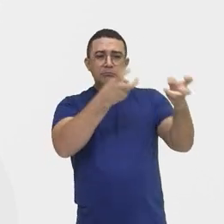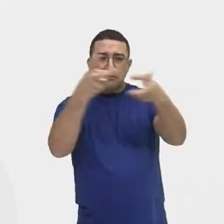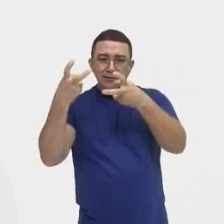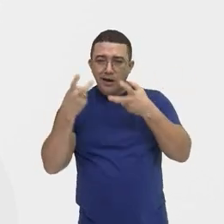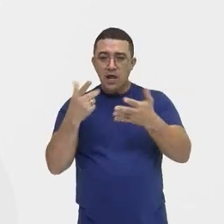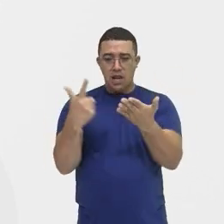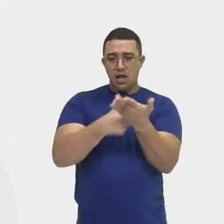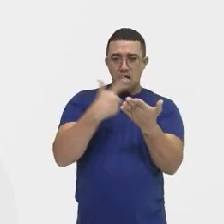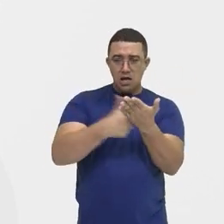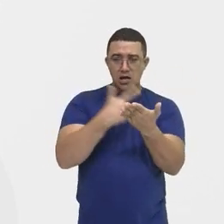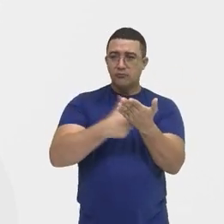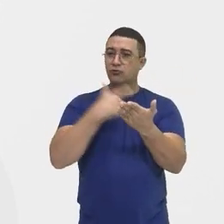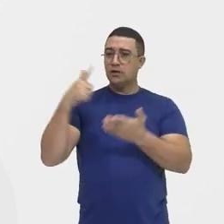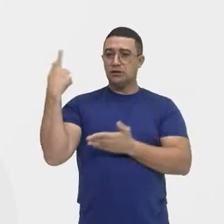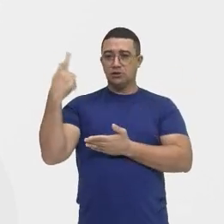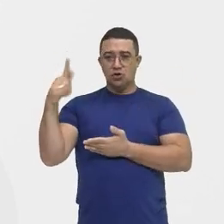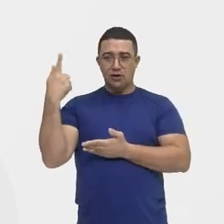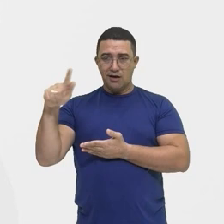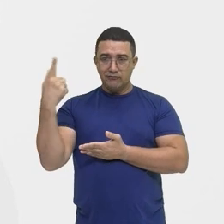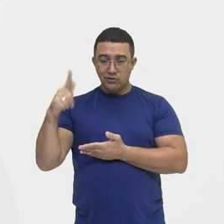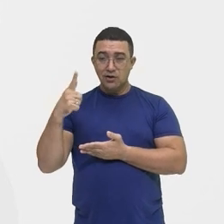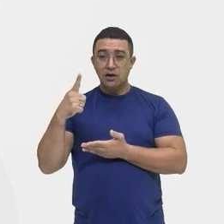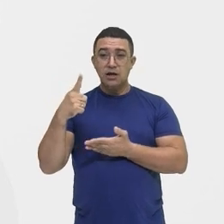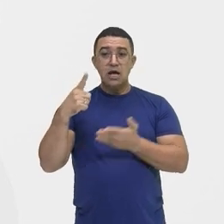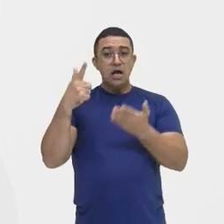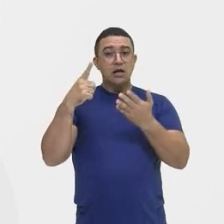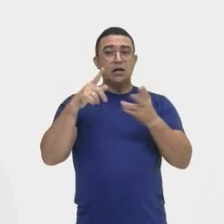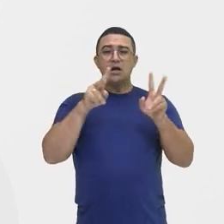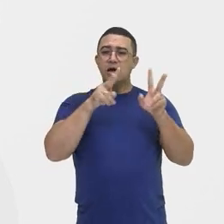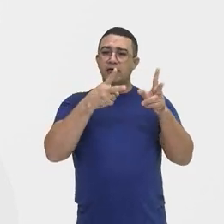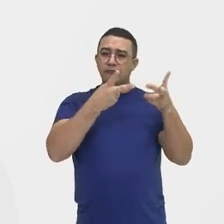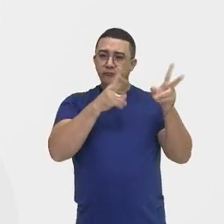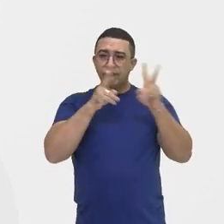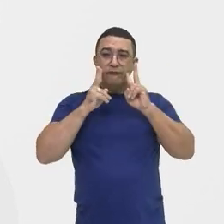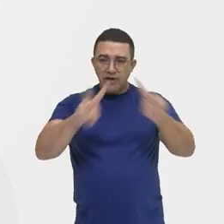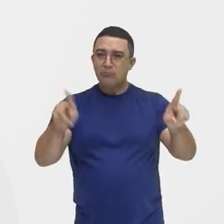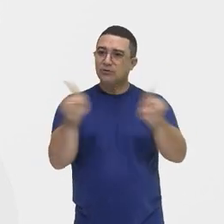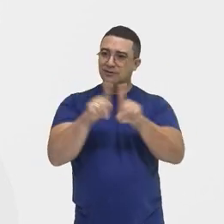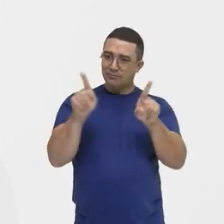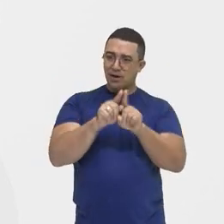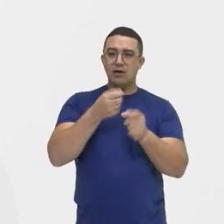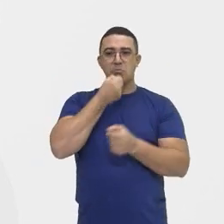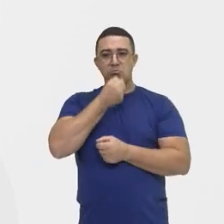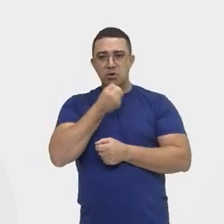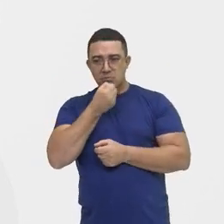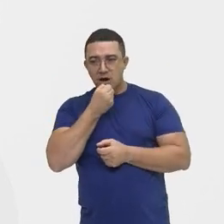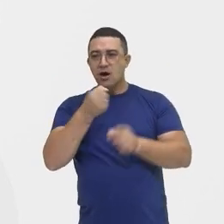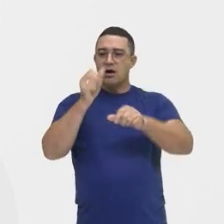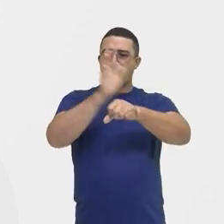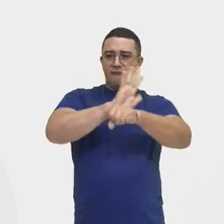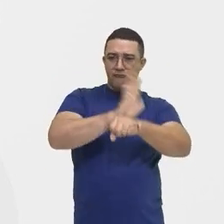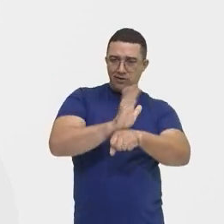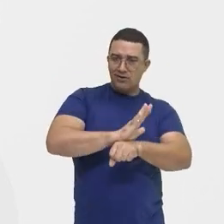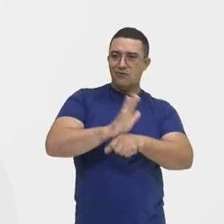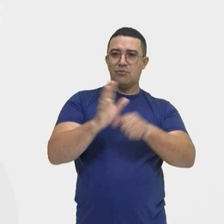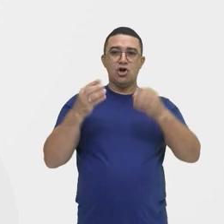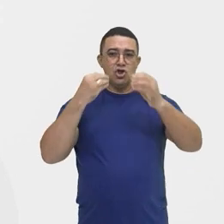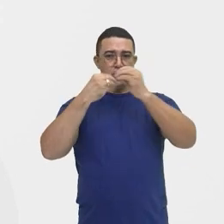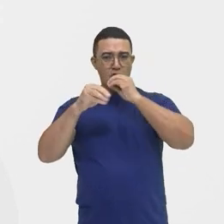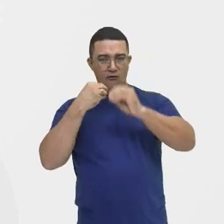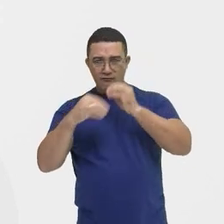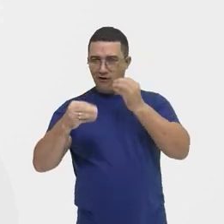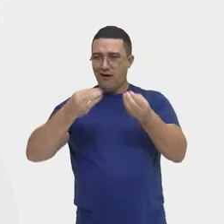nos livros de geografia, que a gente observa aí nas matérias, nas reportagens, em filmes, novelas,